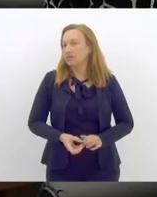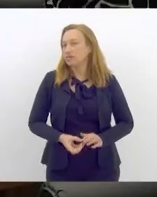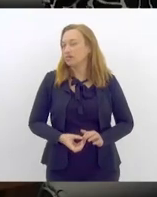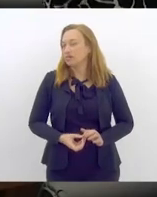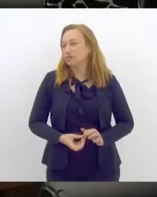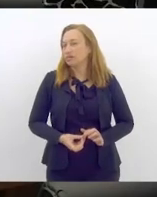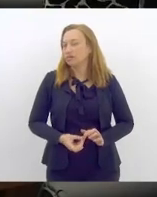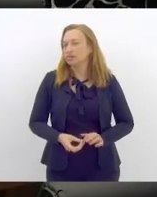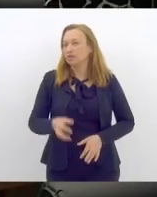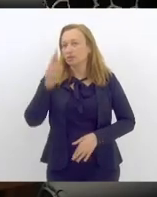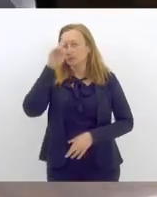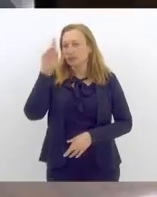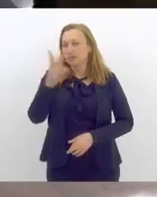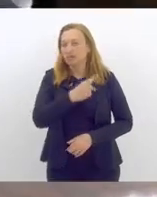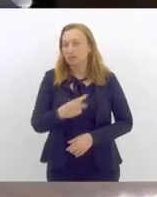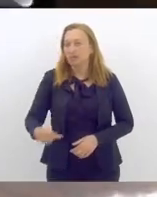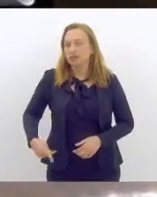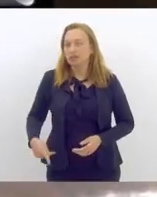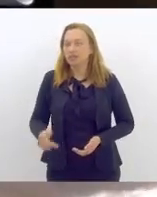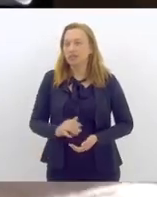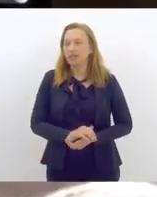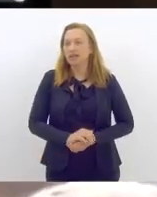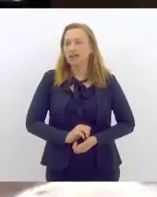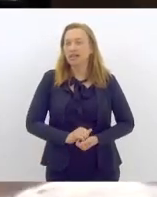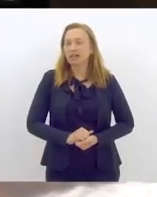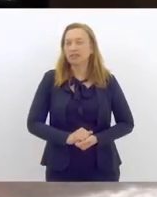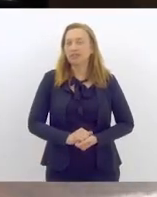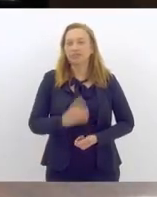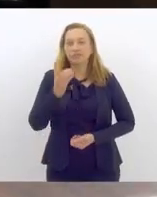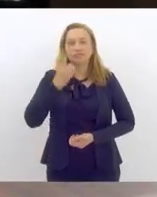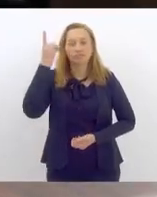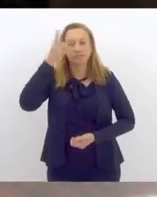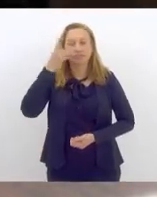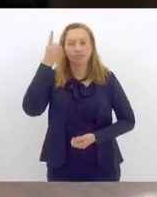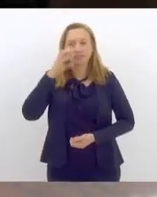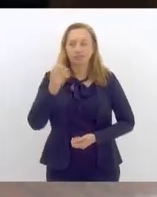Senhora Presidente, deputada Marta Rocha,